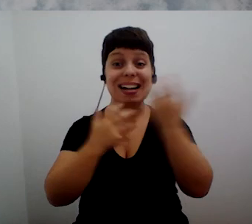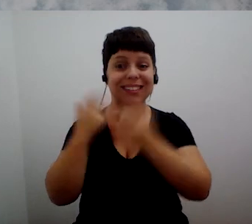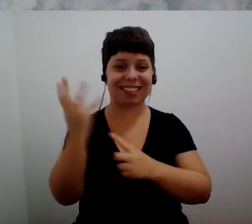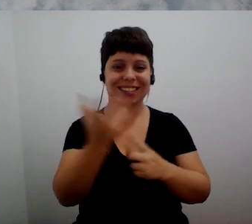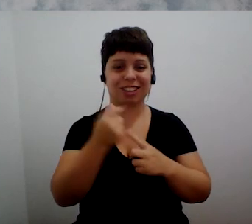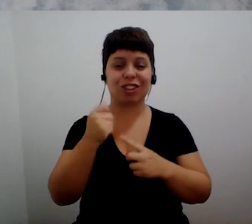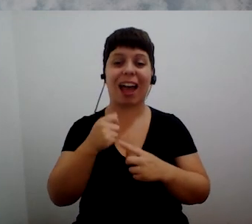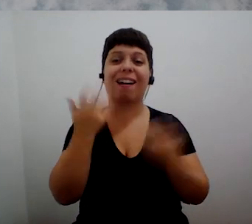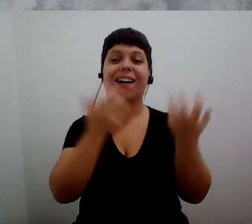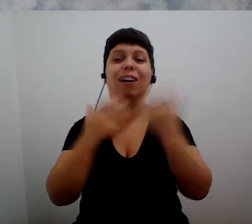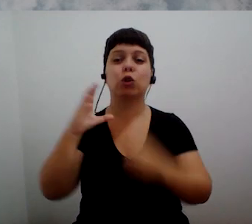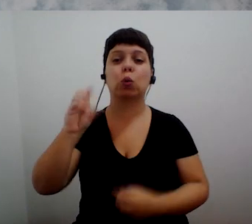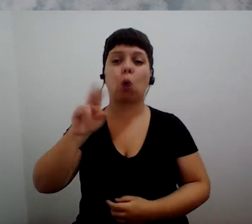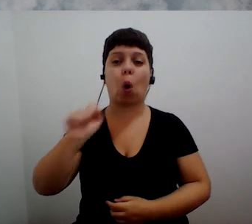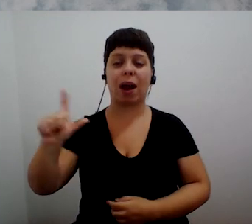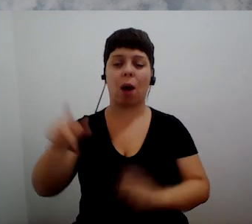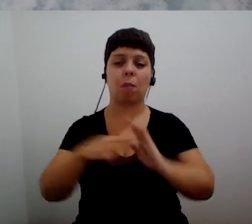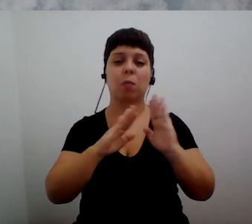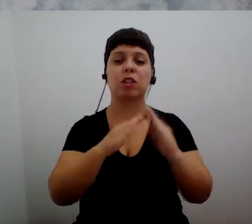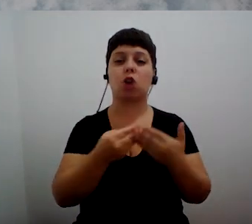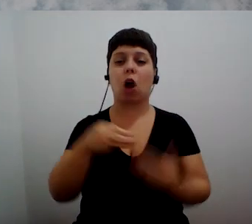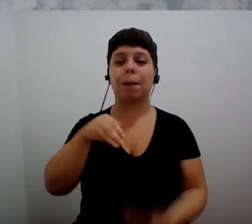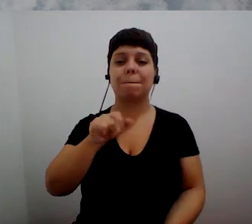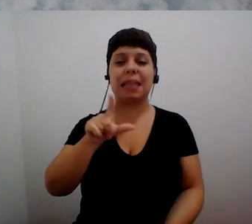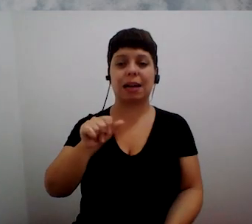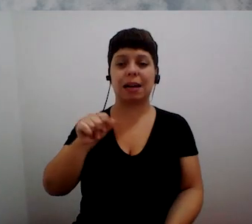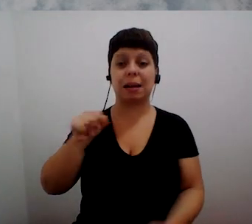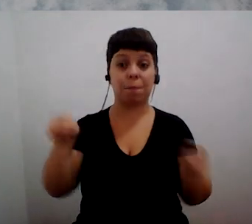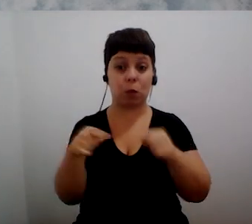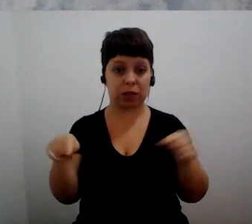Canto das Artes é uma oficina de canto coral ligada